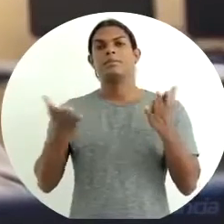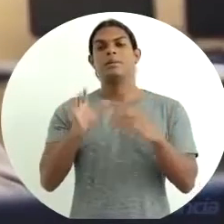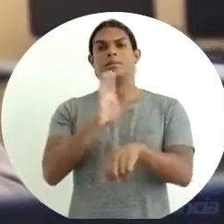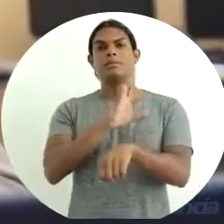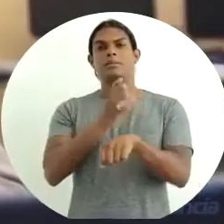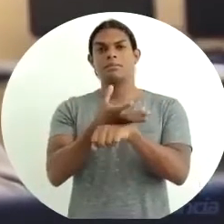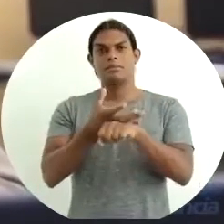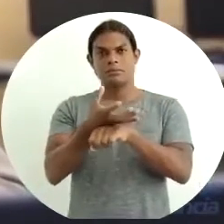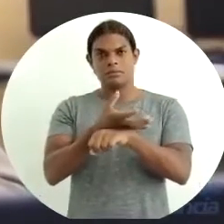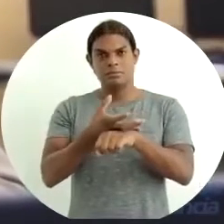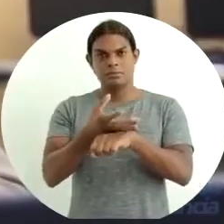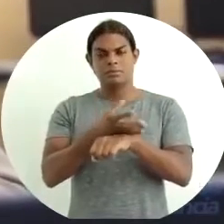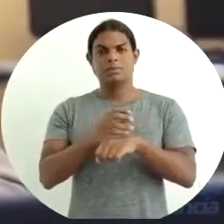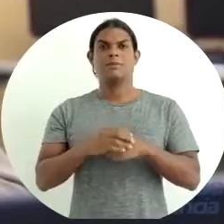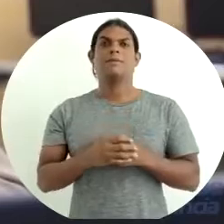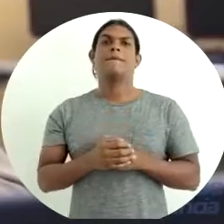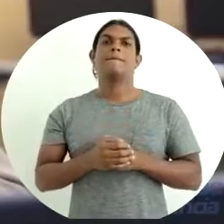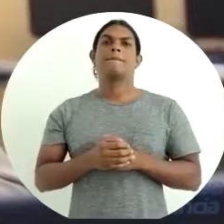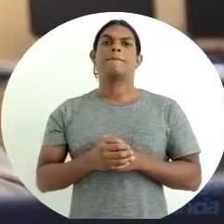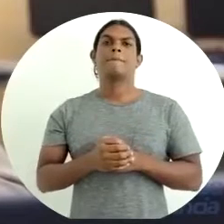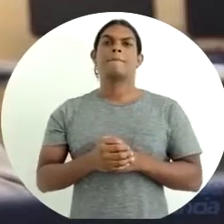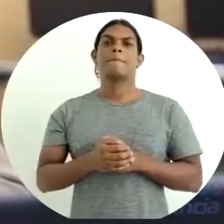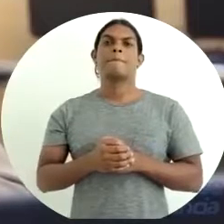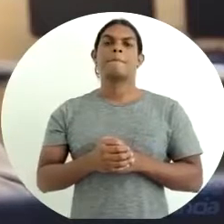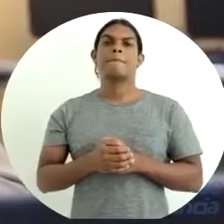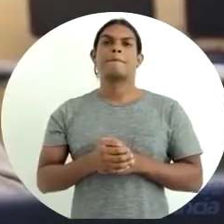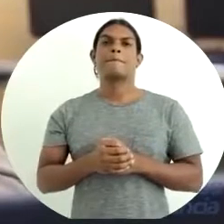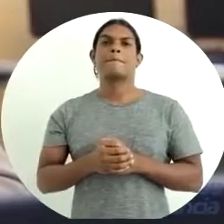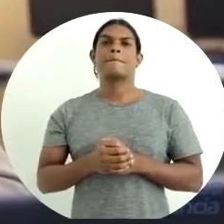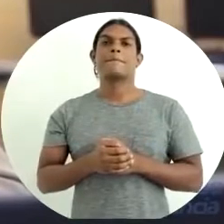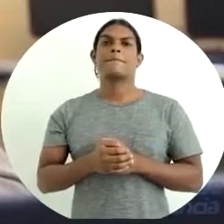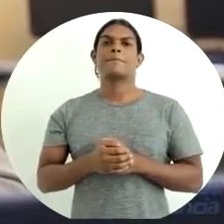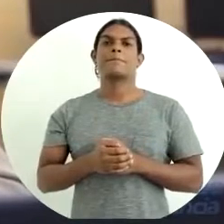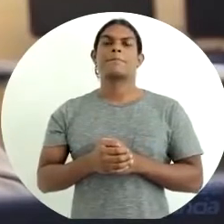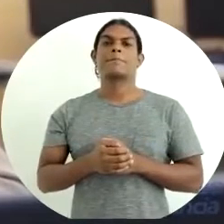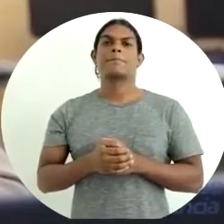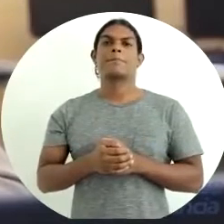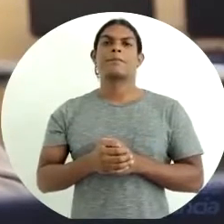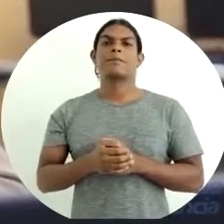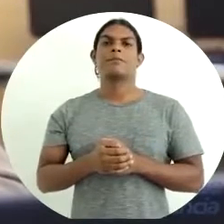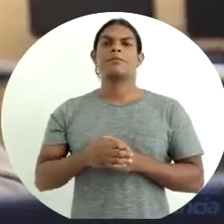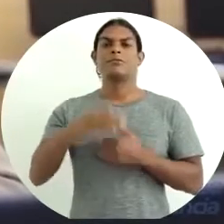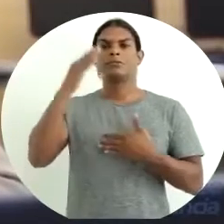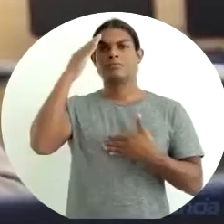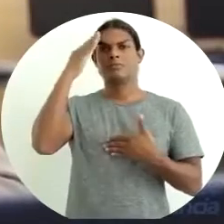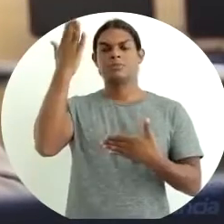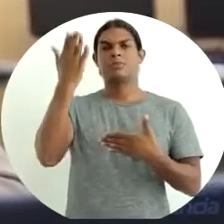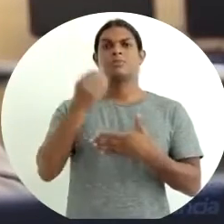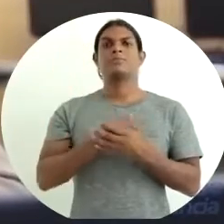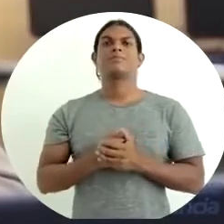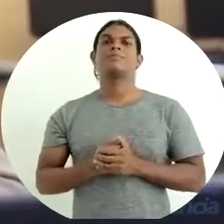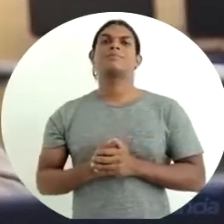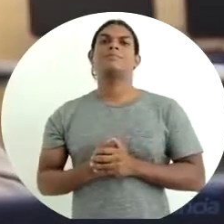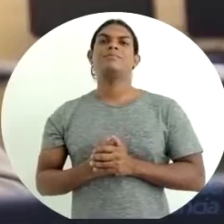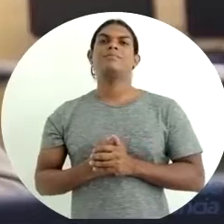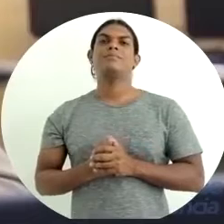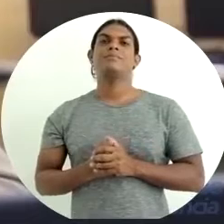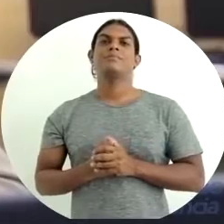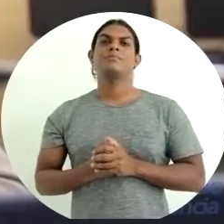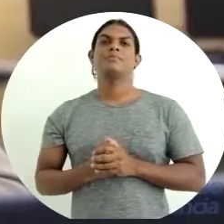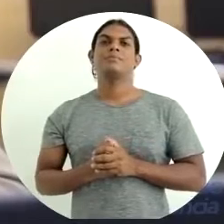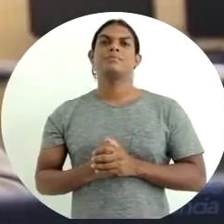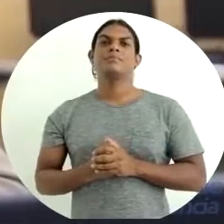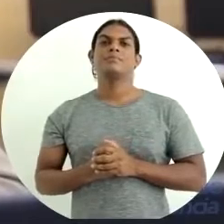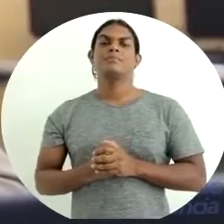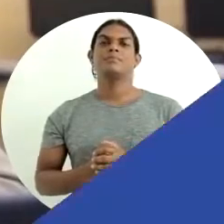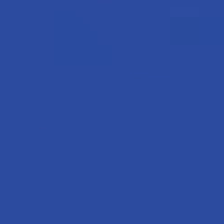disciplina agora com essa terceira competência. Espero que poder ter atendido todas as expectativas. Aguardo vocês nos fóruns de discussão.